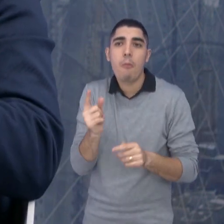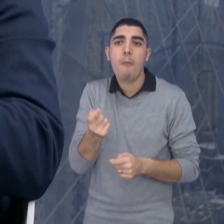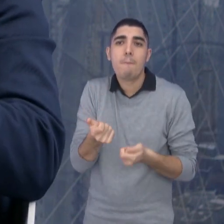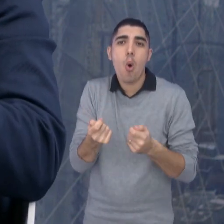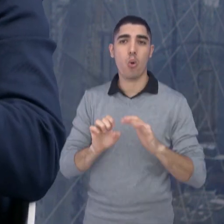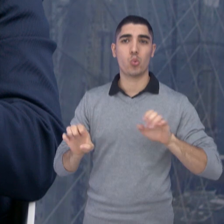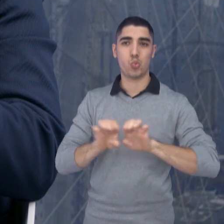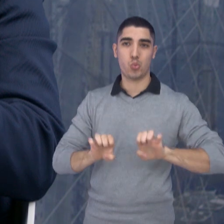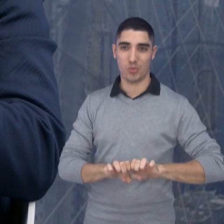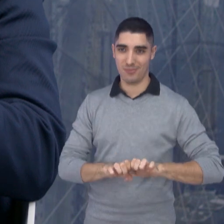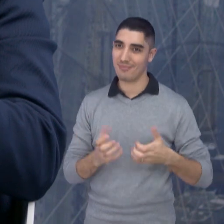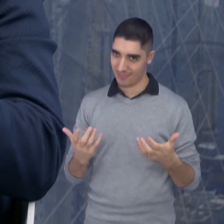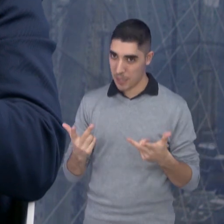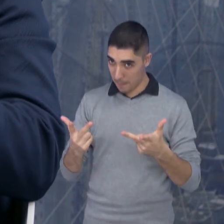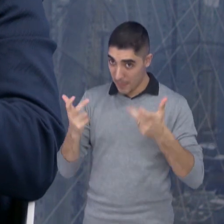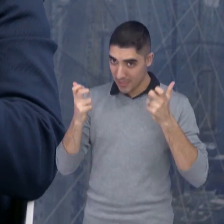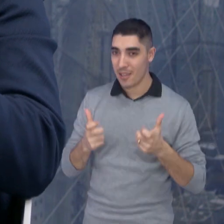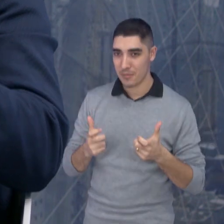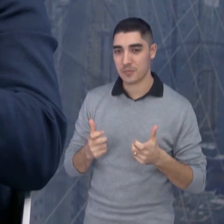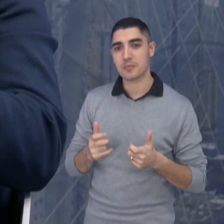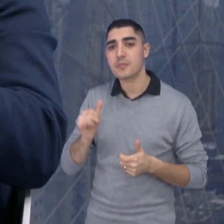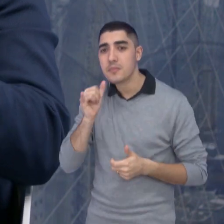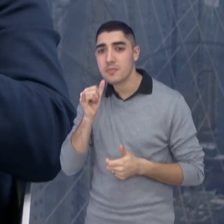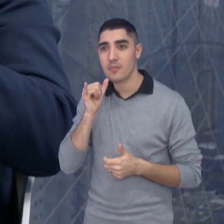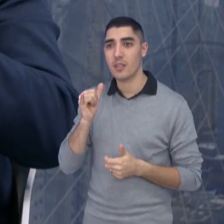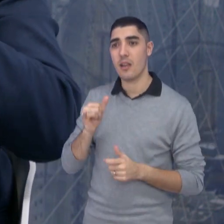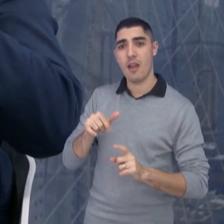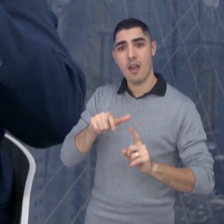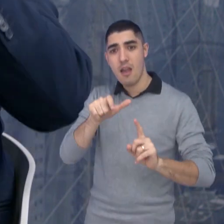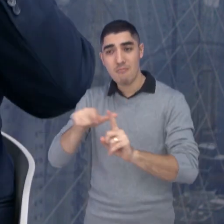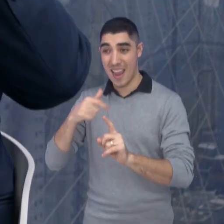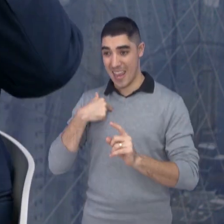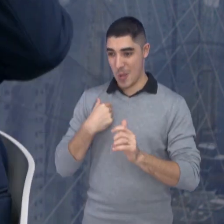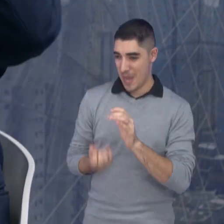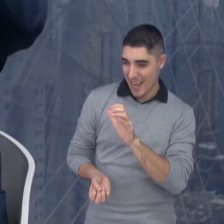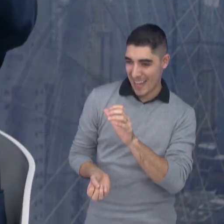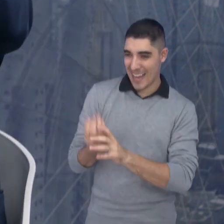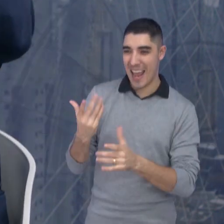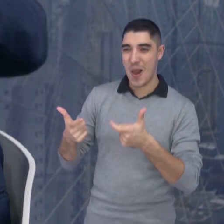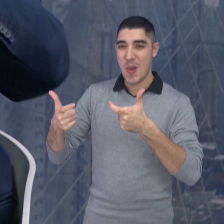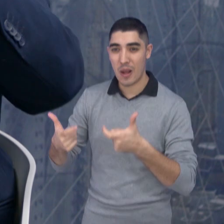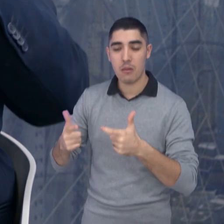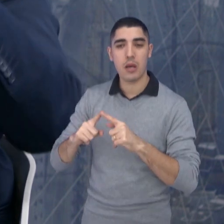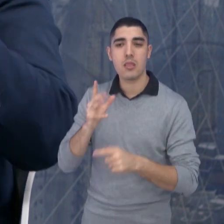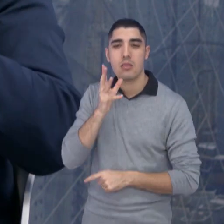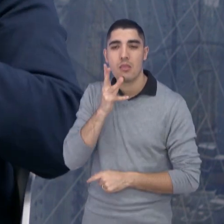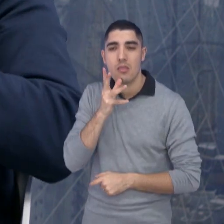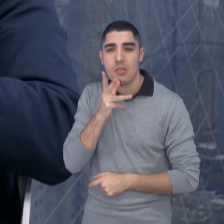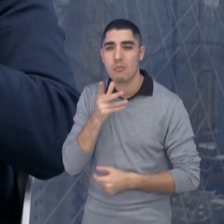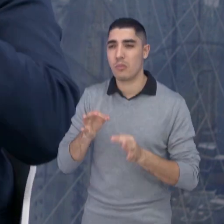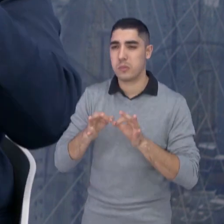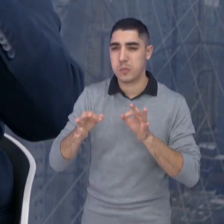de fatores e também da facilidade de escoar. Vou atender o mundo e me instalo num lugar que demora uma barbaridade para chegar, a